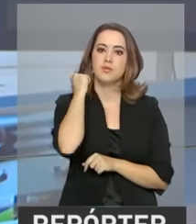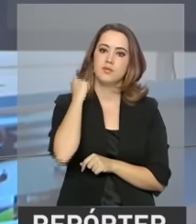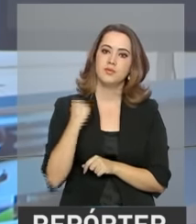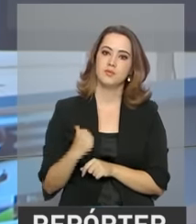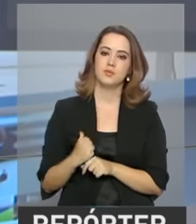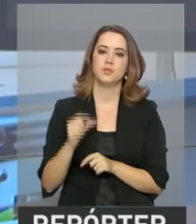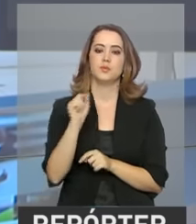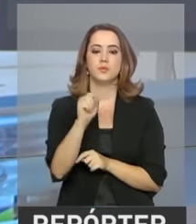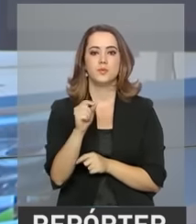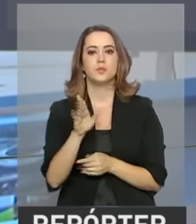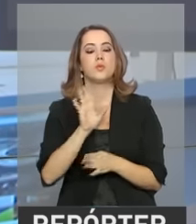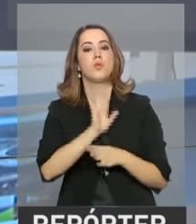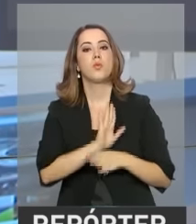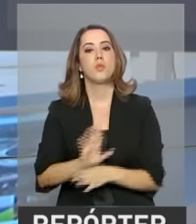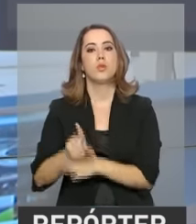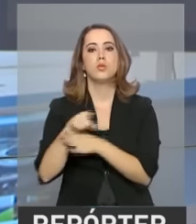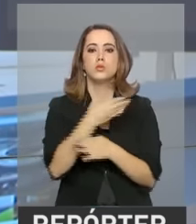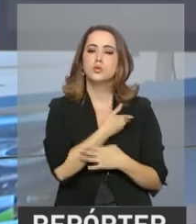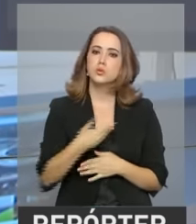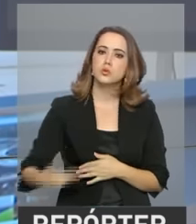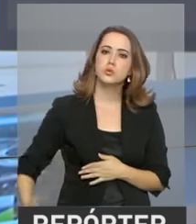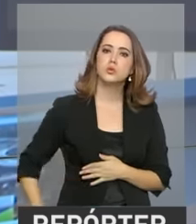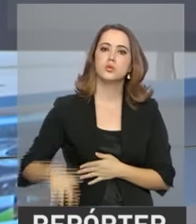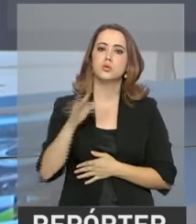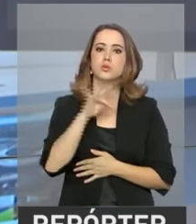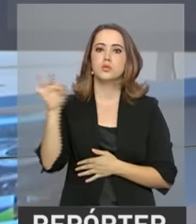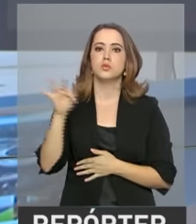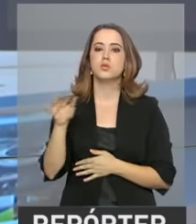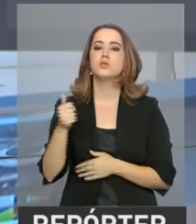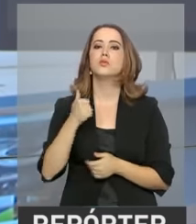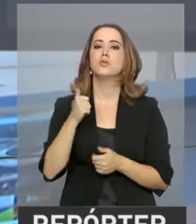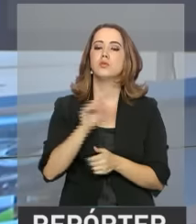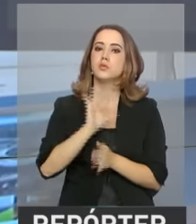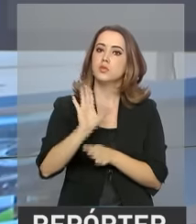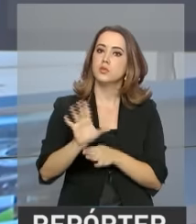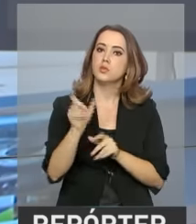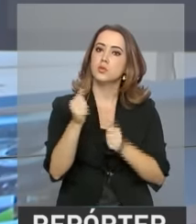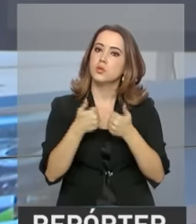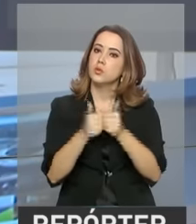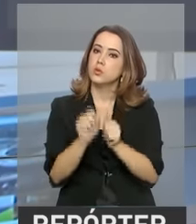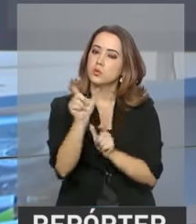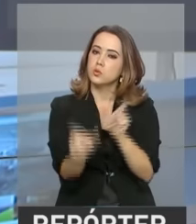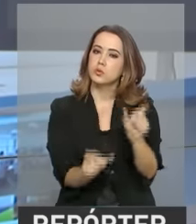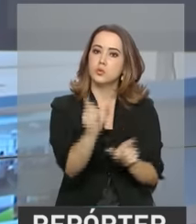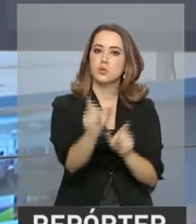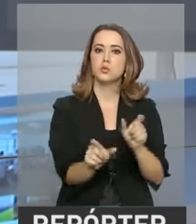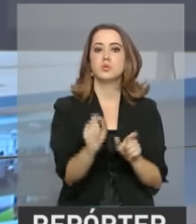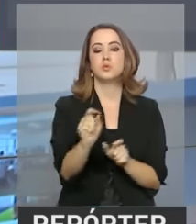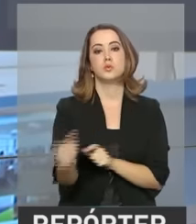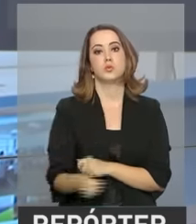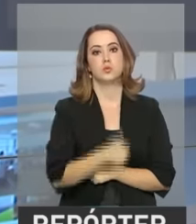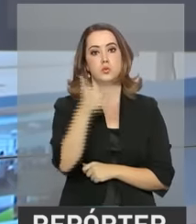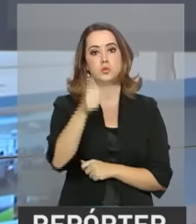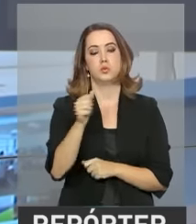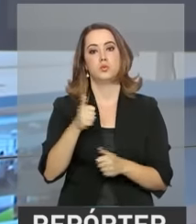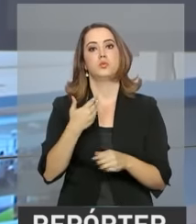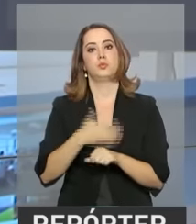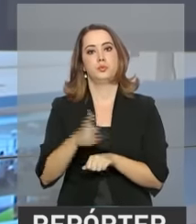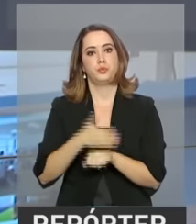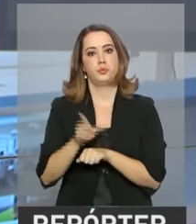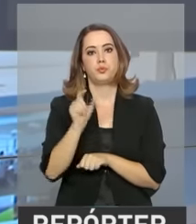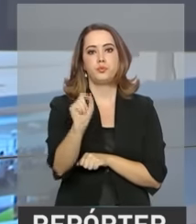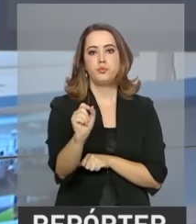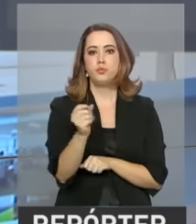benefício. O auxílio mensal do governo federal ajuda atletas que brigam para conquistar medalhas em competições de alto nível, como os Jogos Olímpicos.